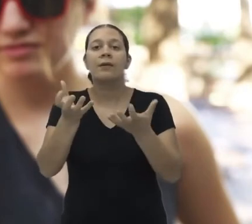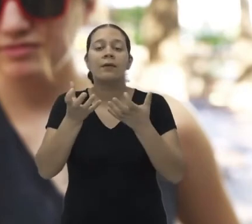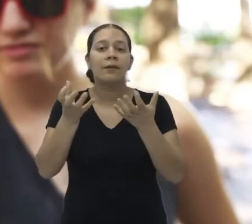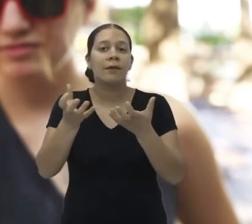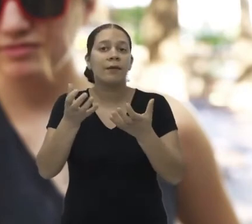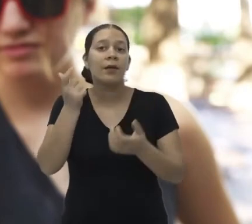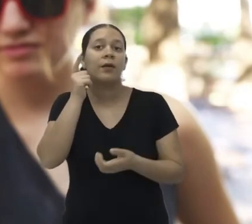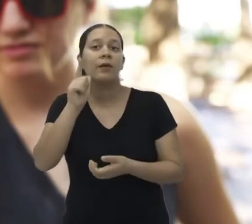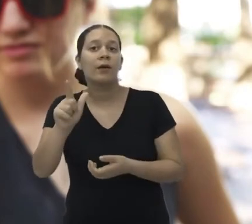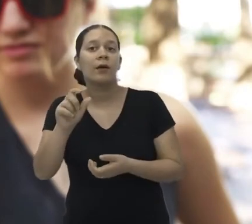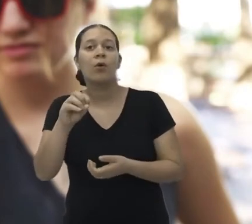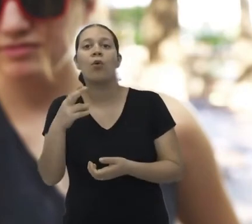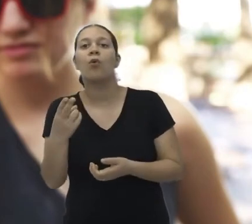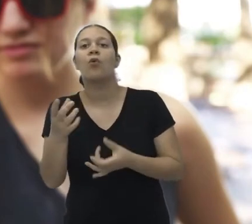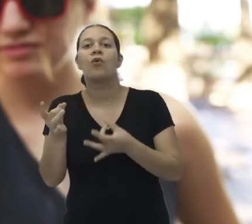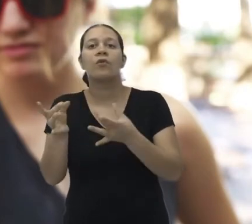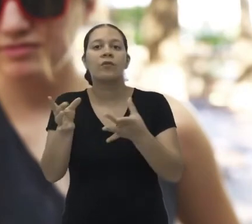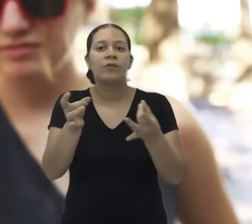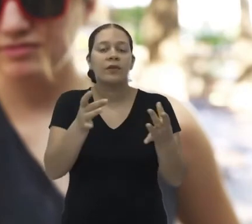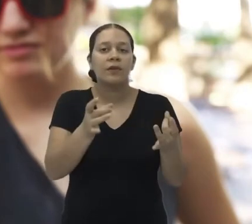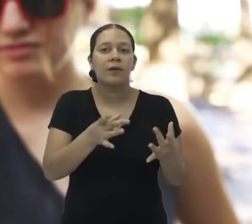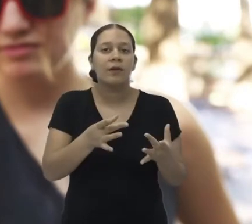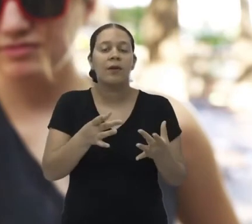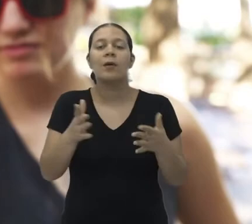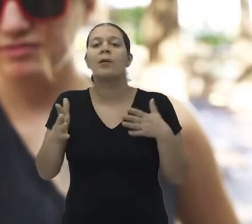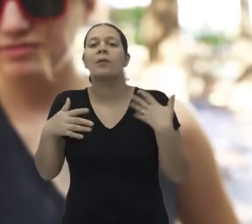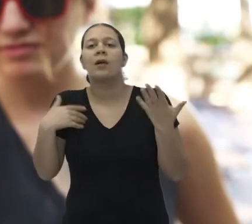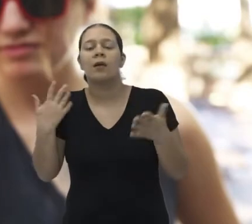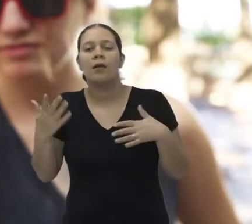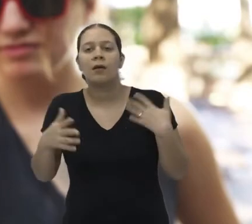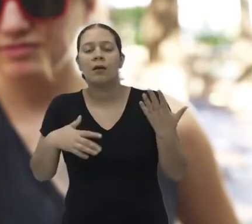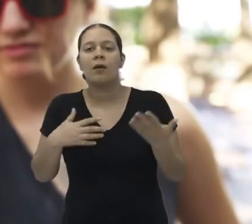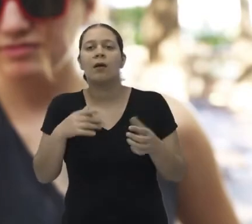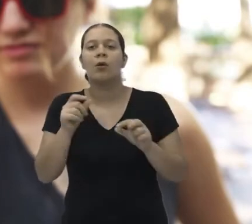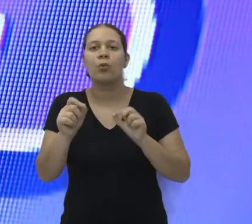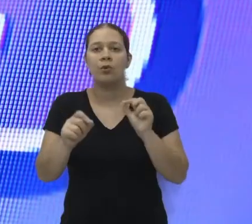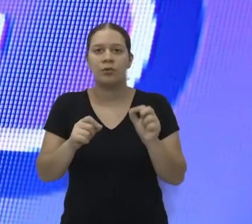dessa informação? É para vender? É para divertir?